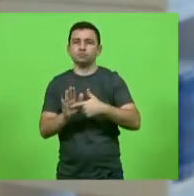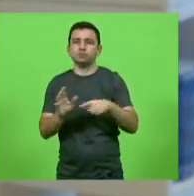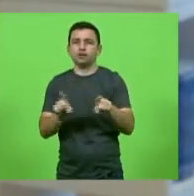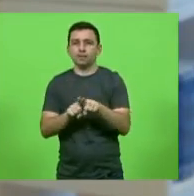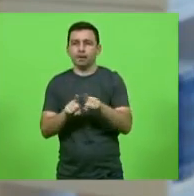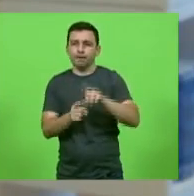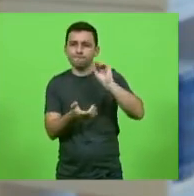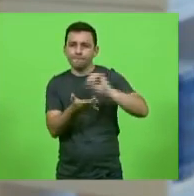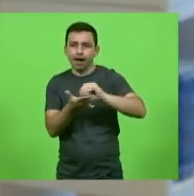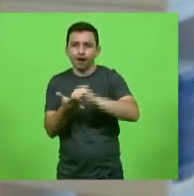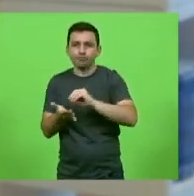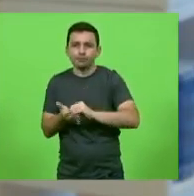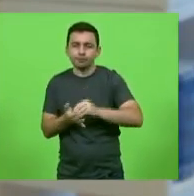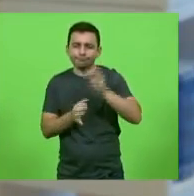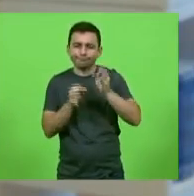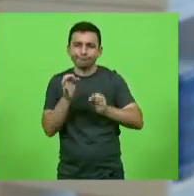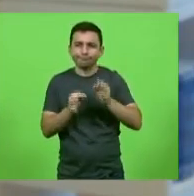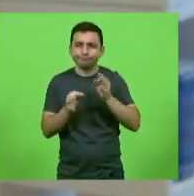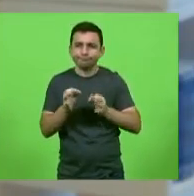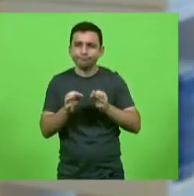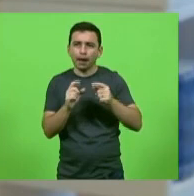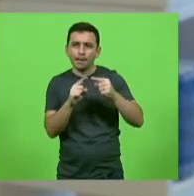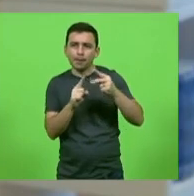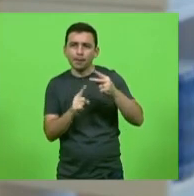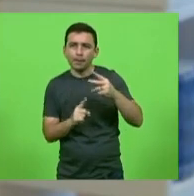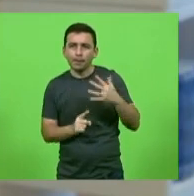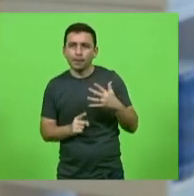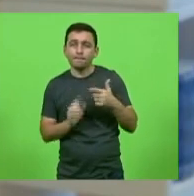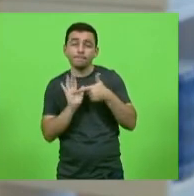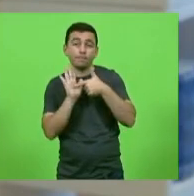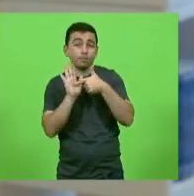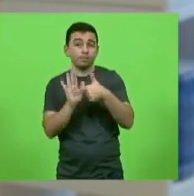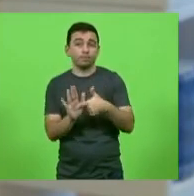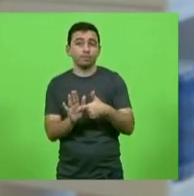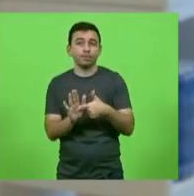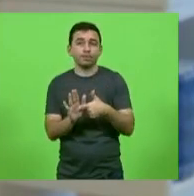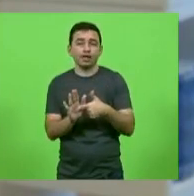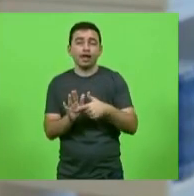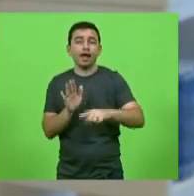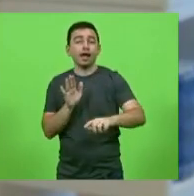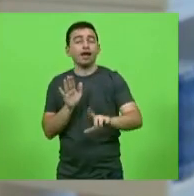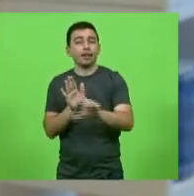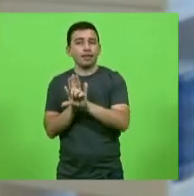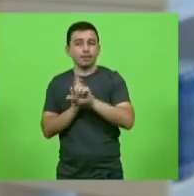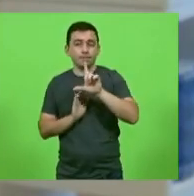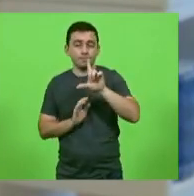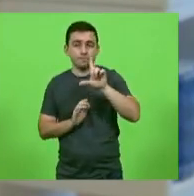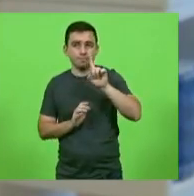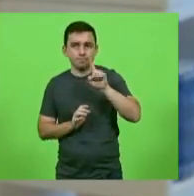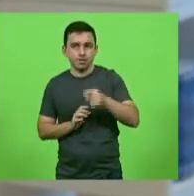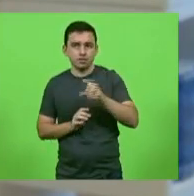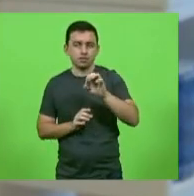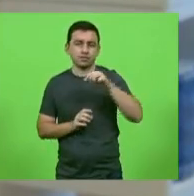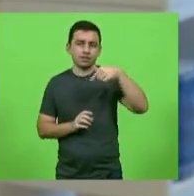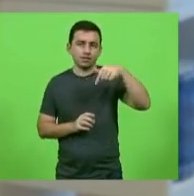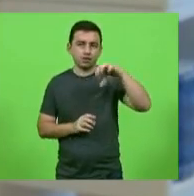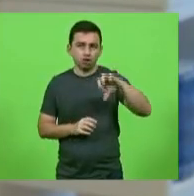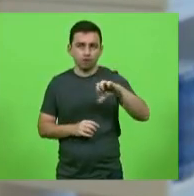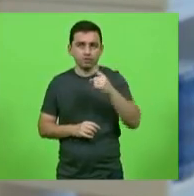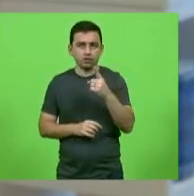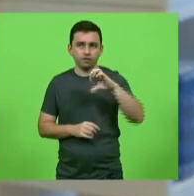elementos jurídicos capazes de atrair os tipos previstos na Lei 1079 de 1950,